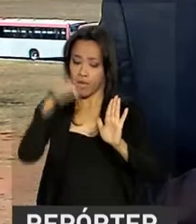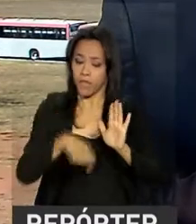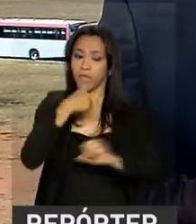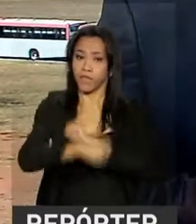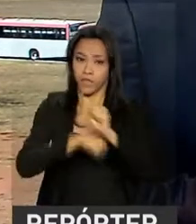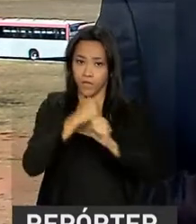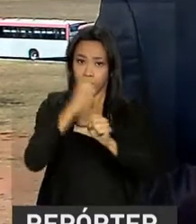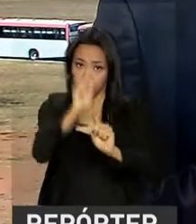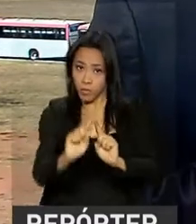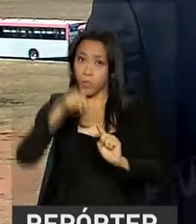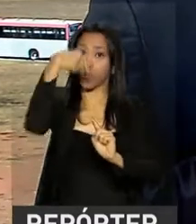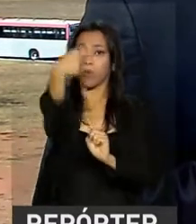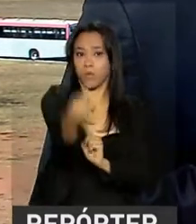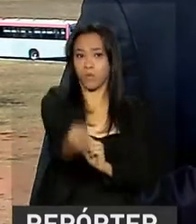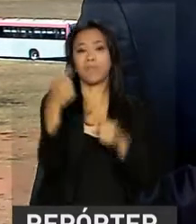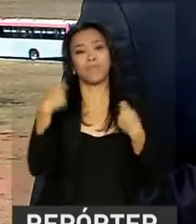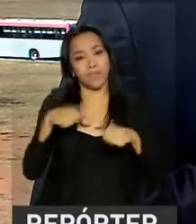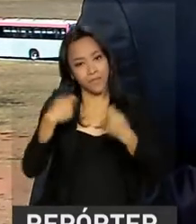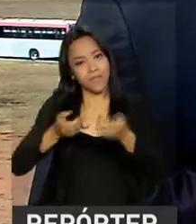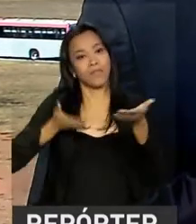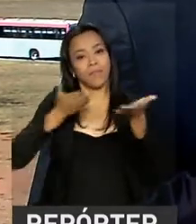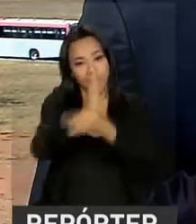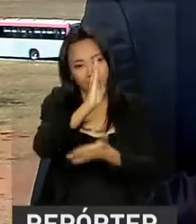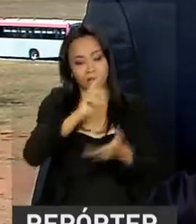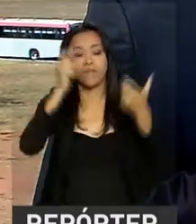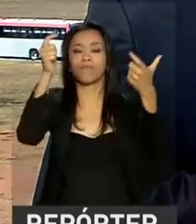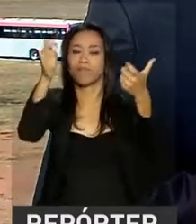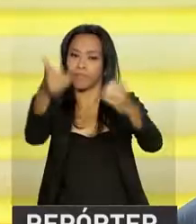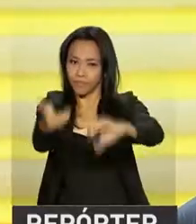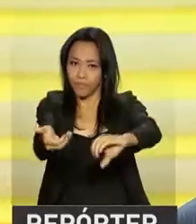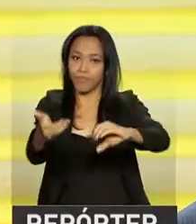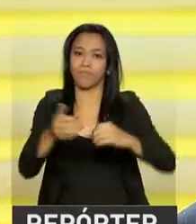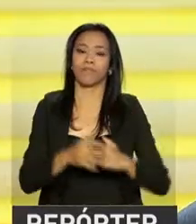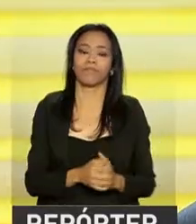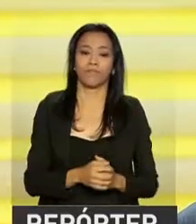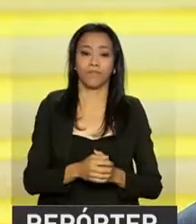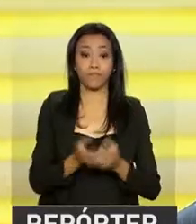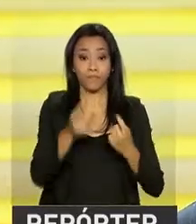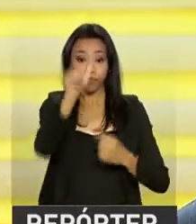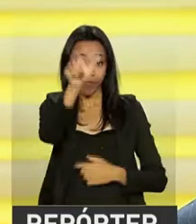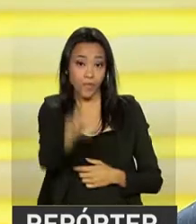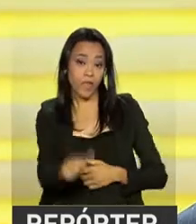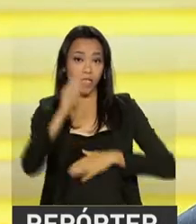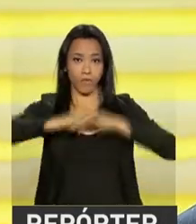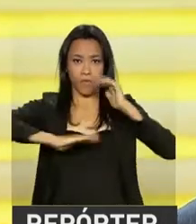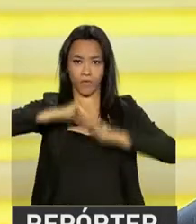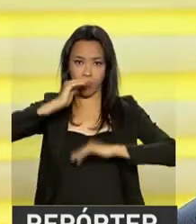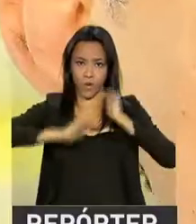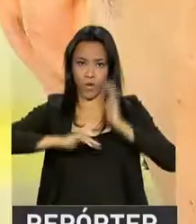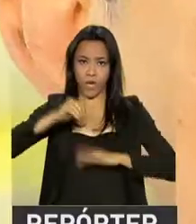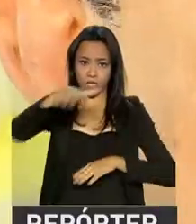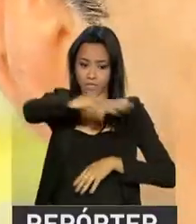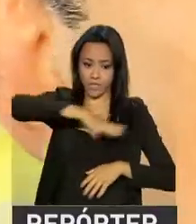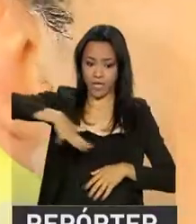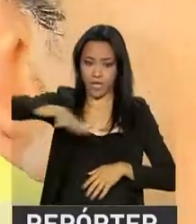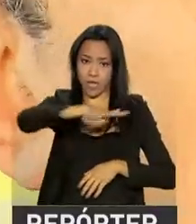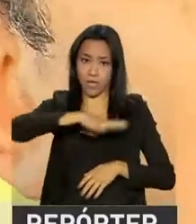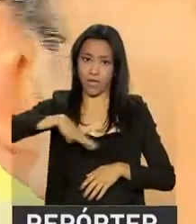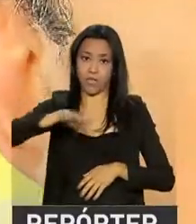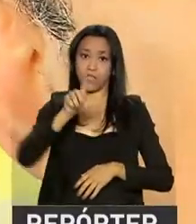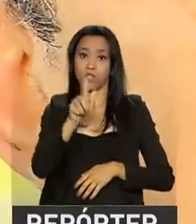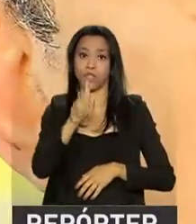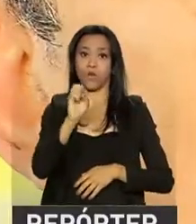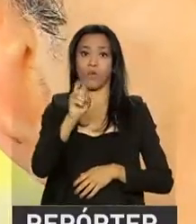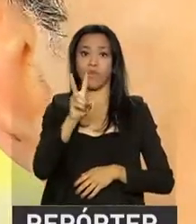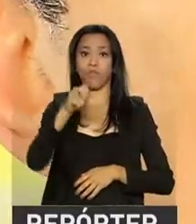ano precisa ser aprovada pelo congresso nacional para este especialista em governança a revisão da meta